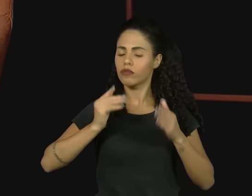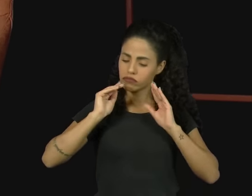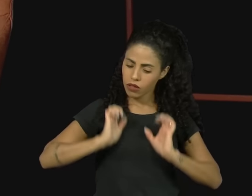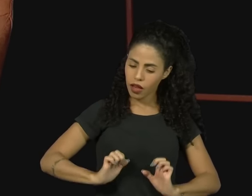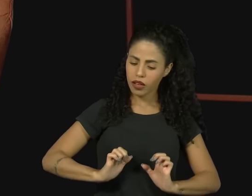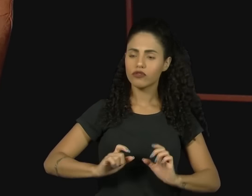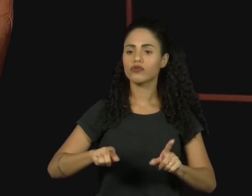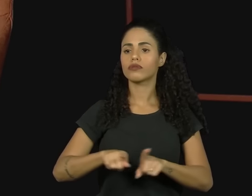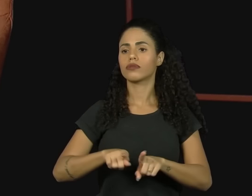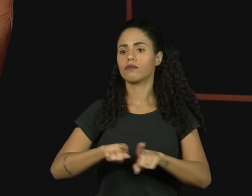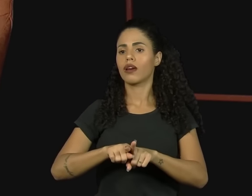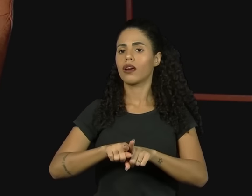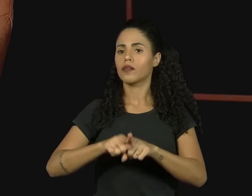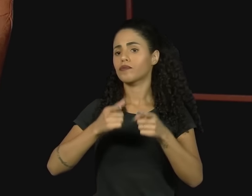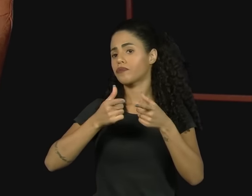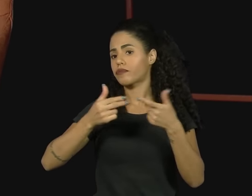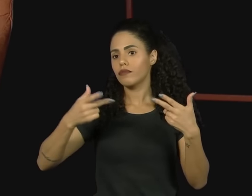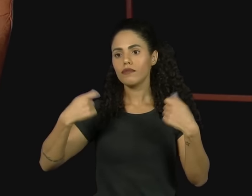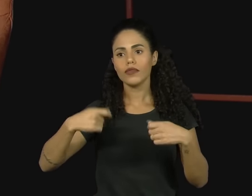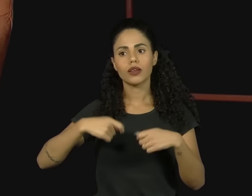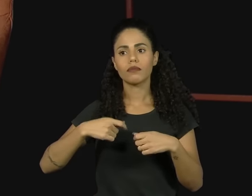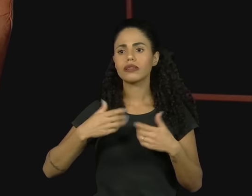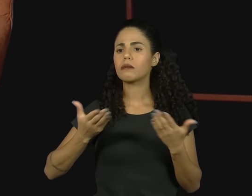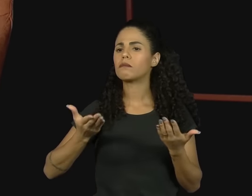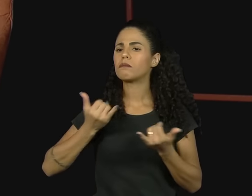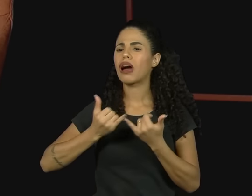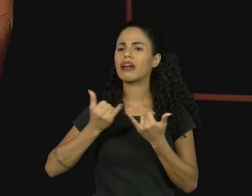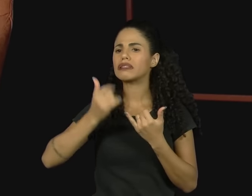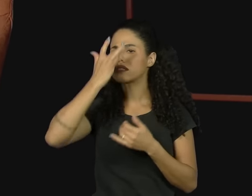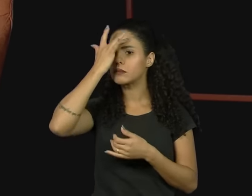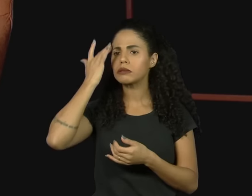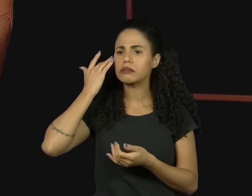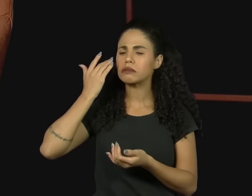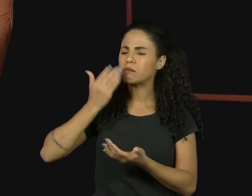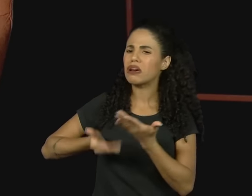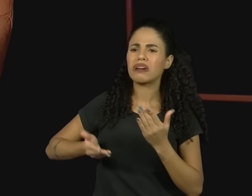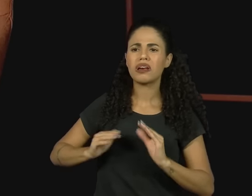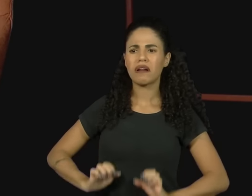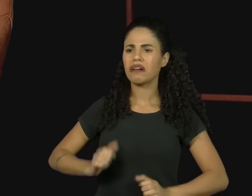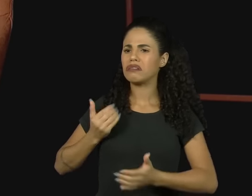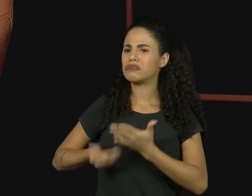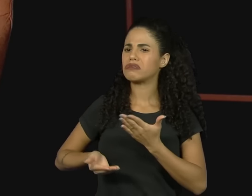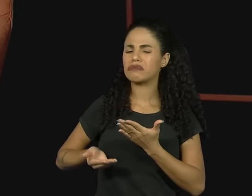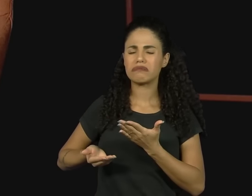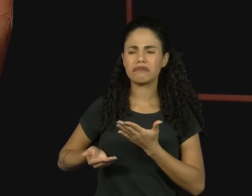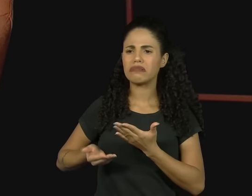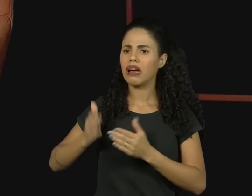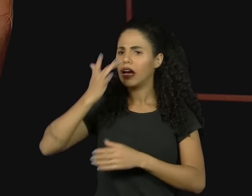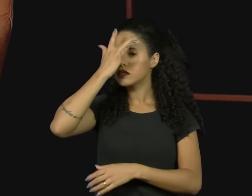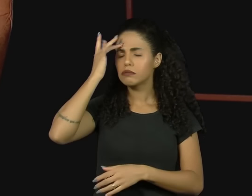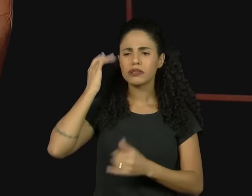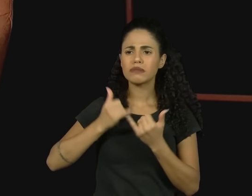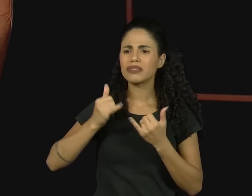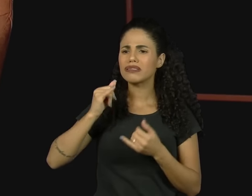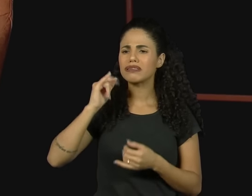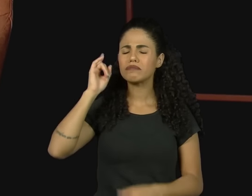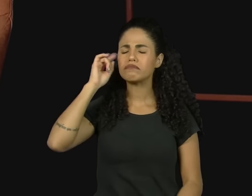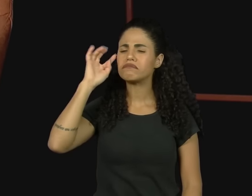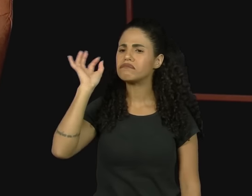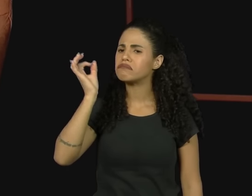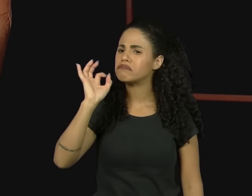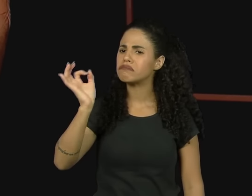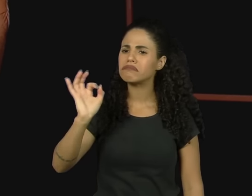ética é uma coisa que está em desuso, né, pelo jeito. E as pessoas não entendem o